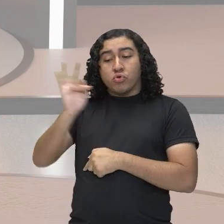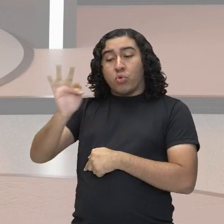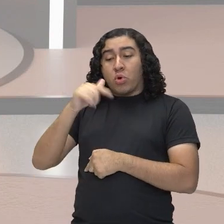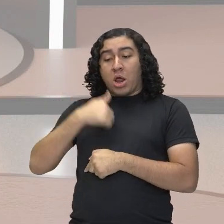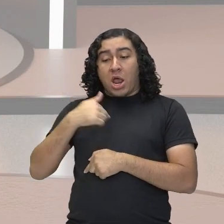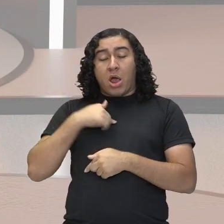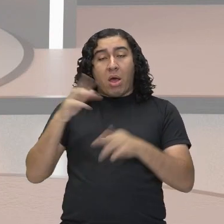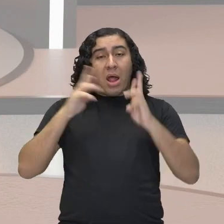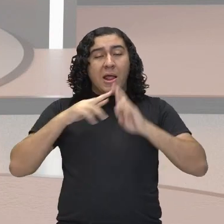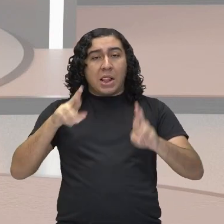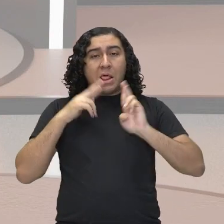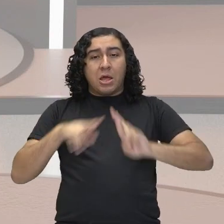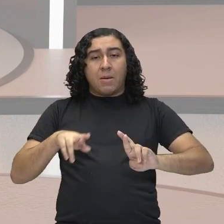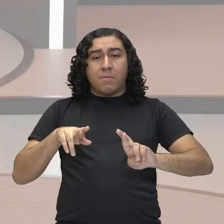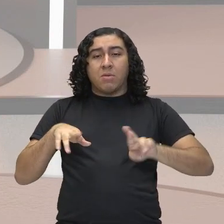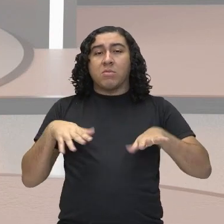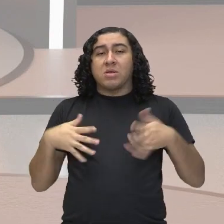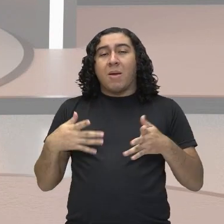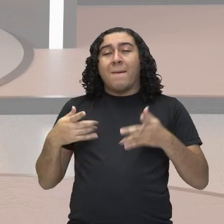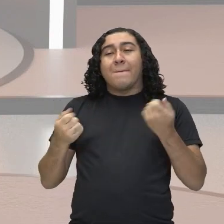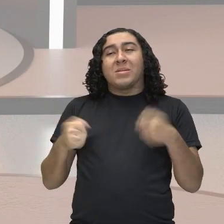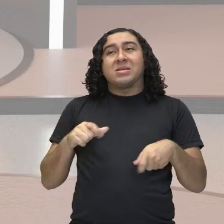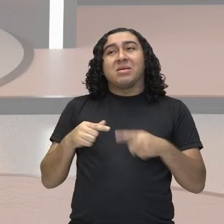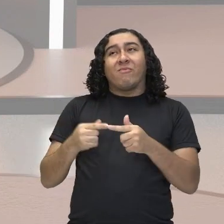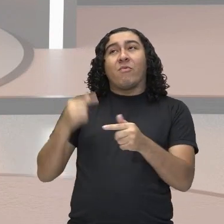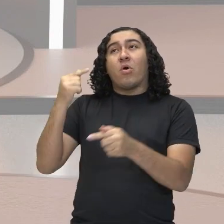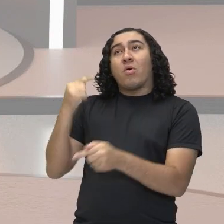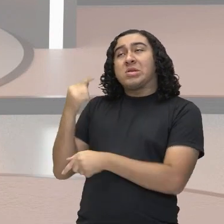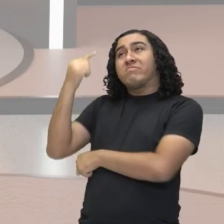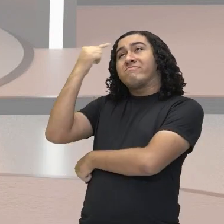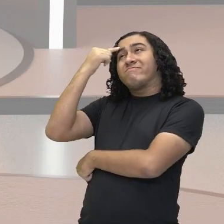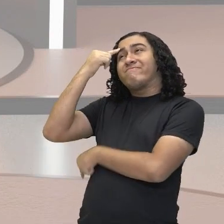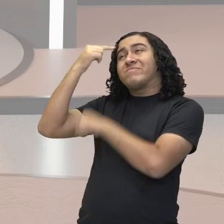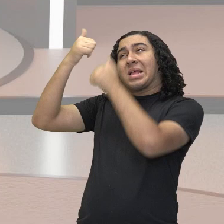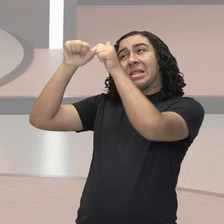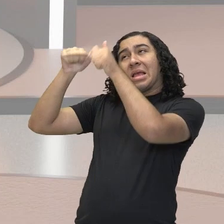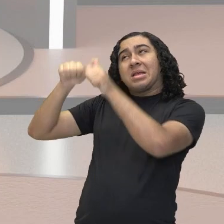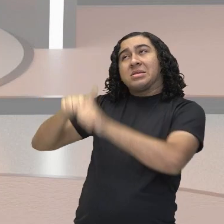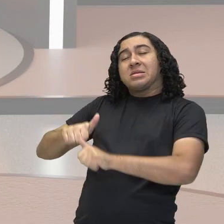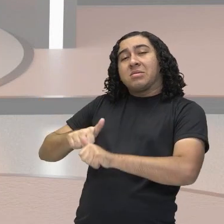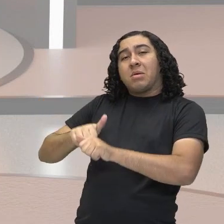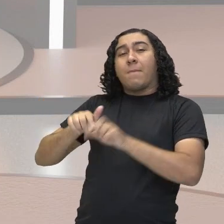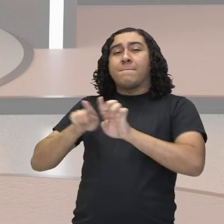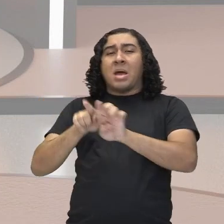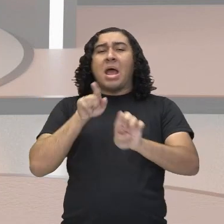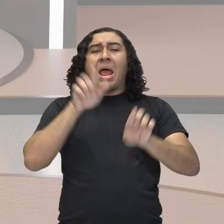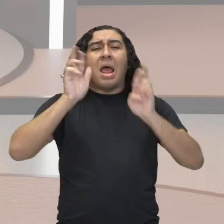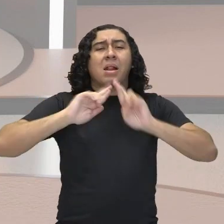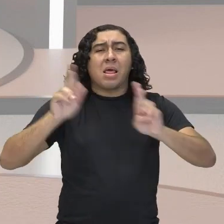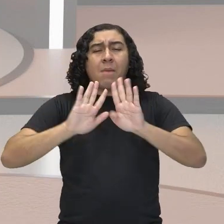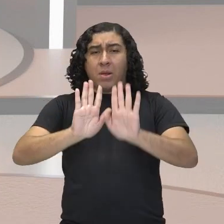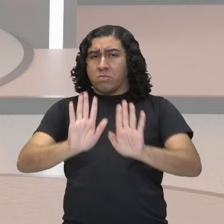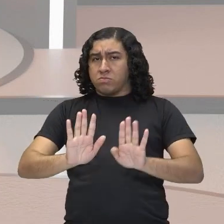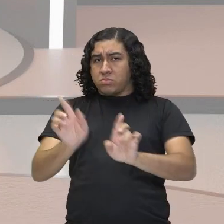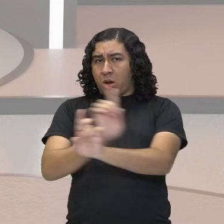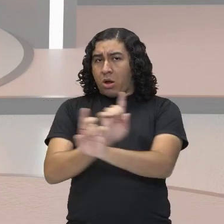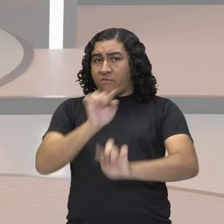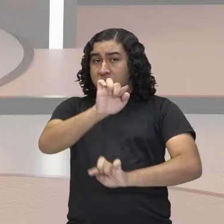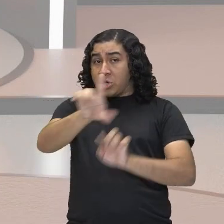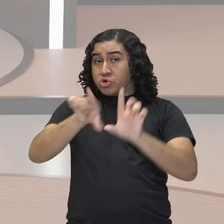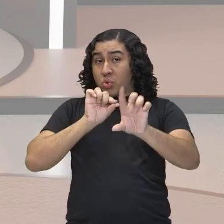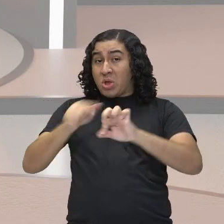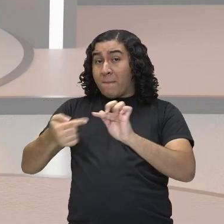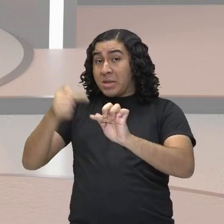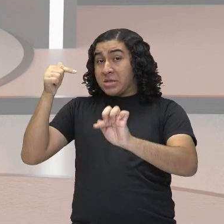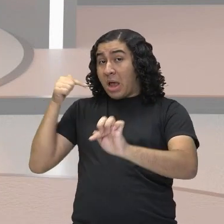coisa, eu tenho que pensar e analisar, porque alguém pode dizer, mas a escolha foi sua, você fez a escolha, né?